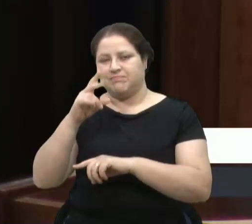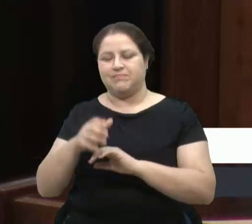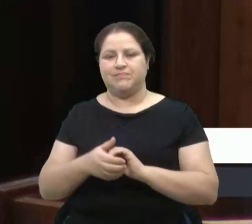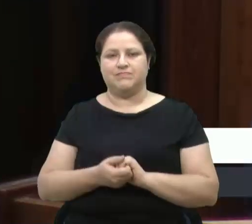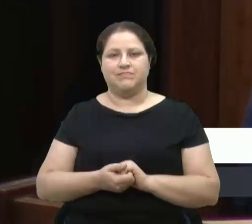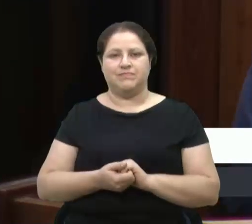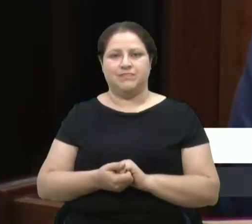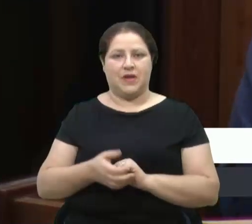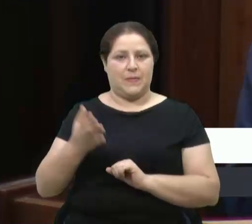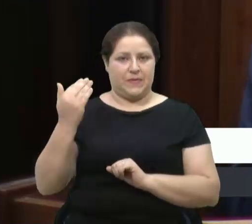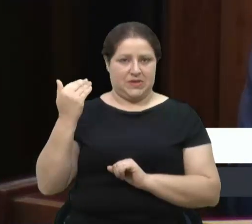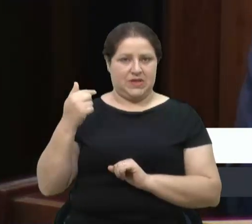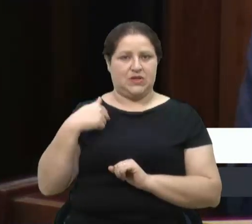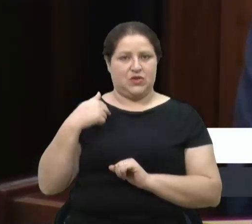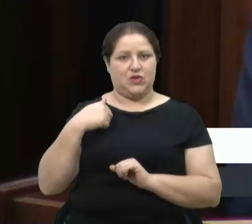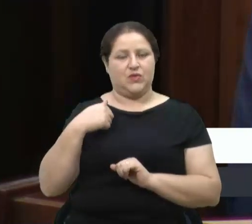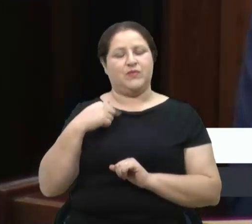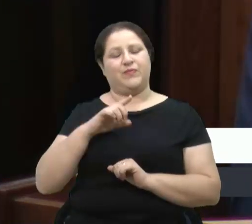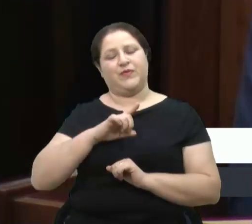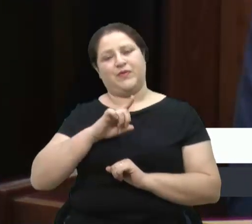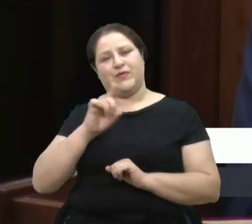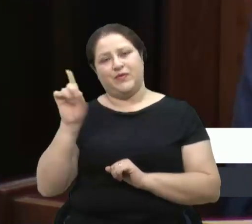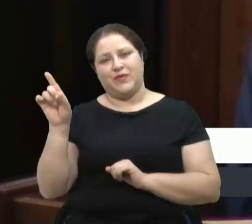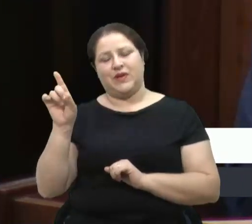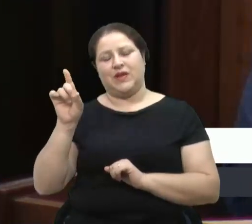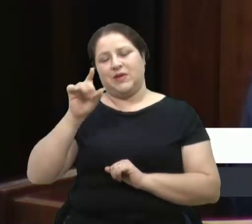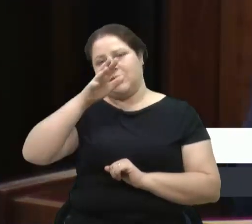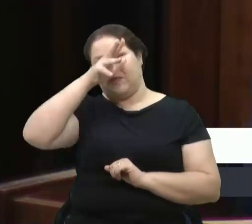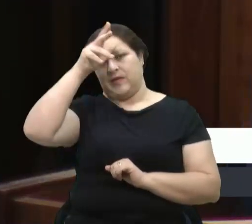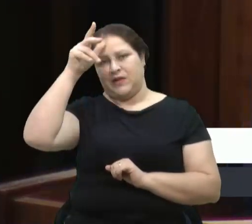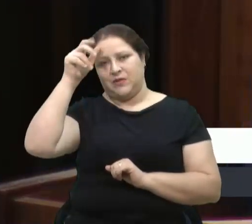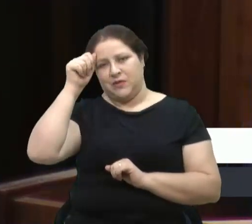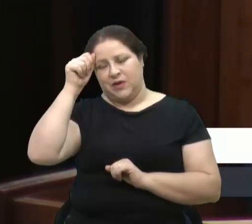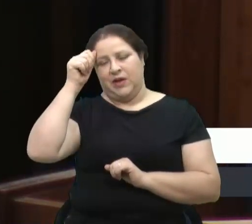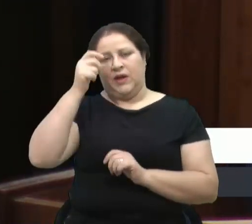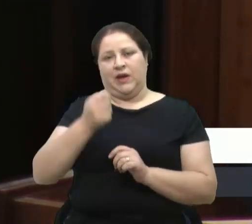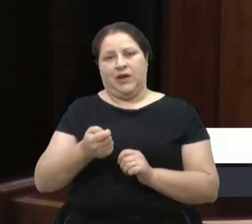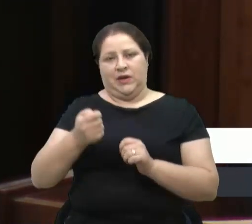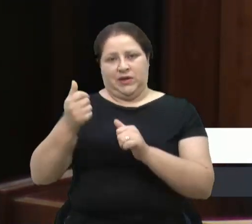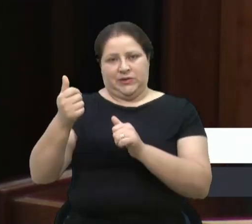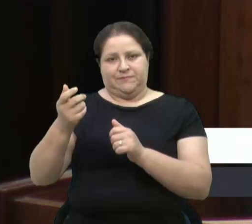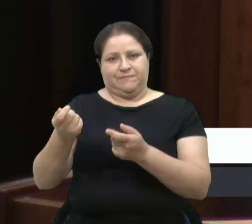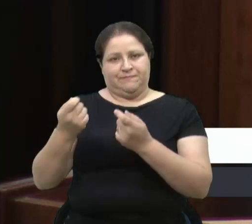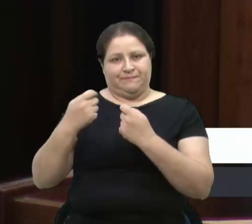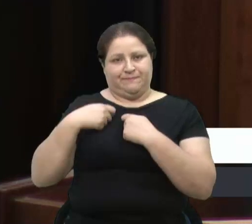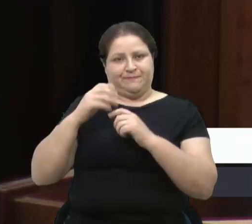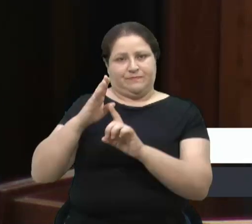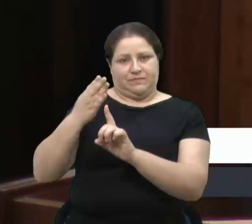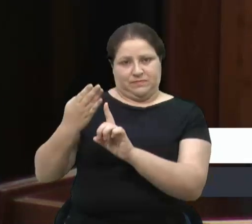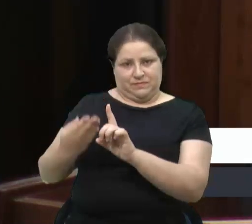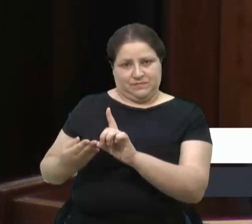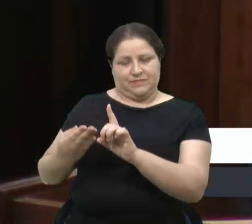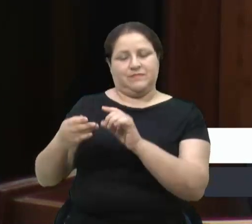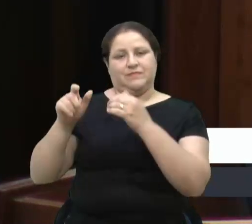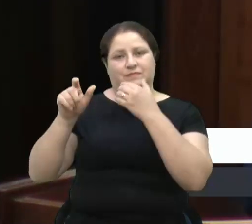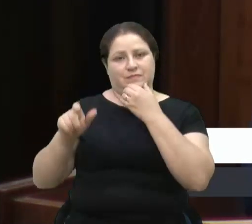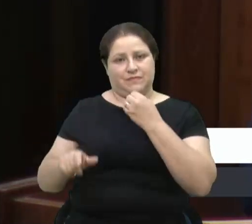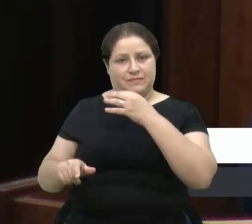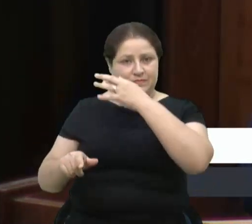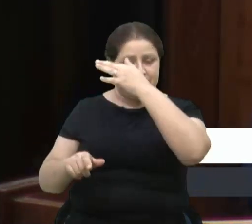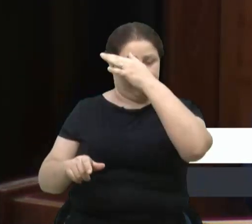homenageados pela Prefeitura de Garibaldi o Prefeito Sérgio nos